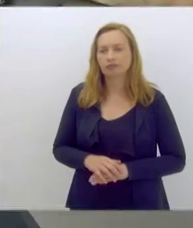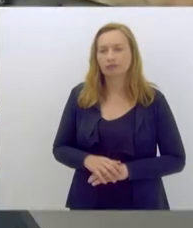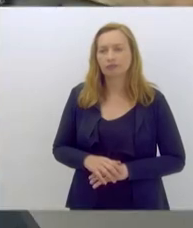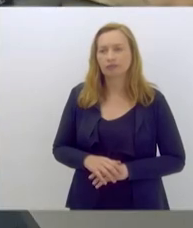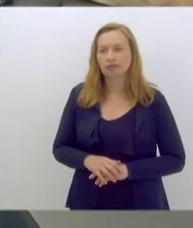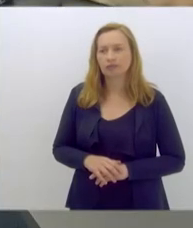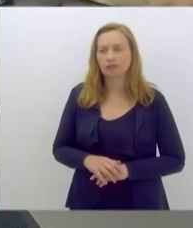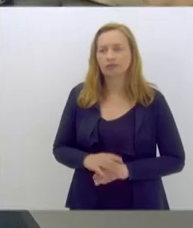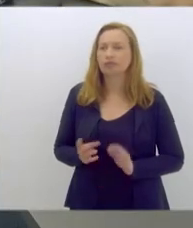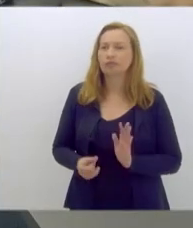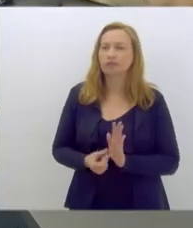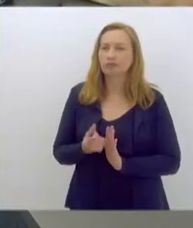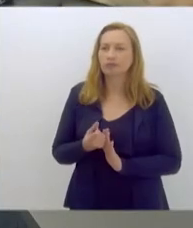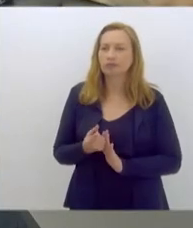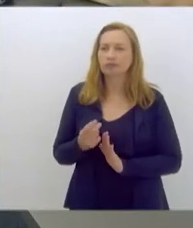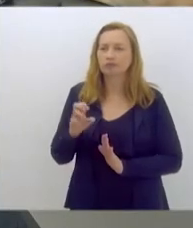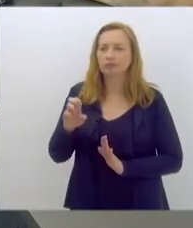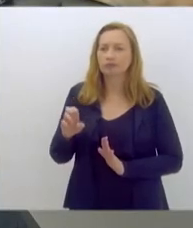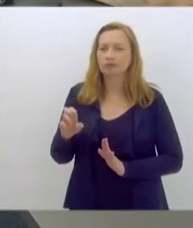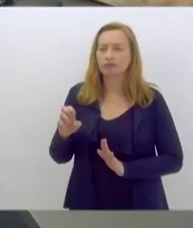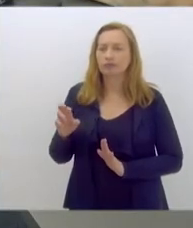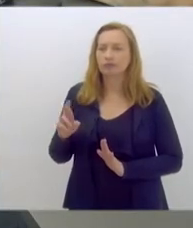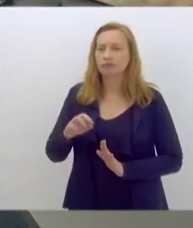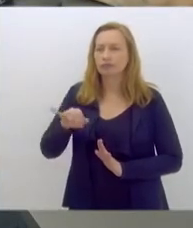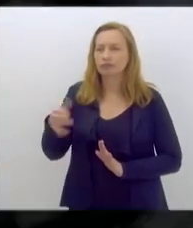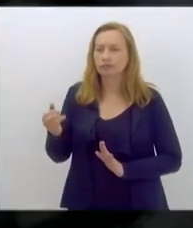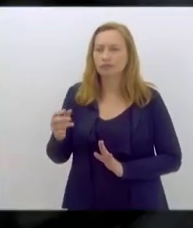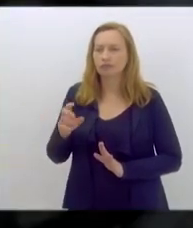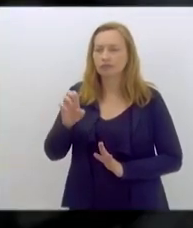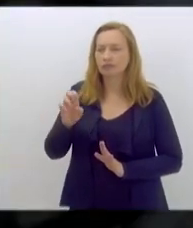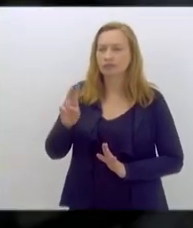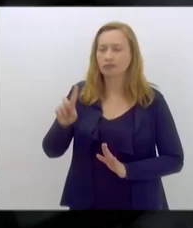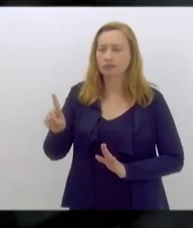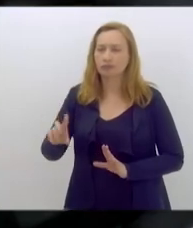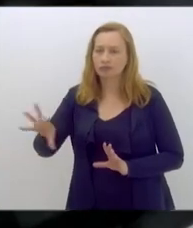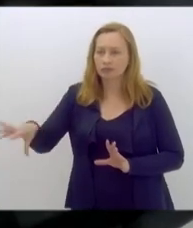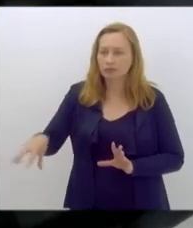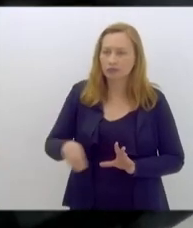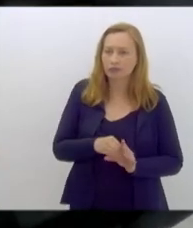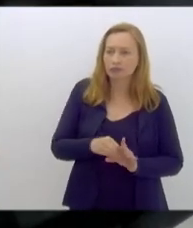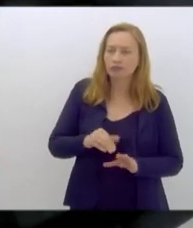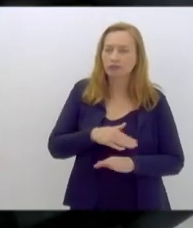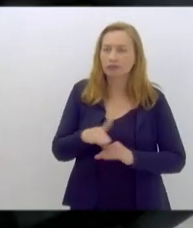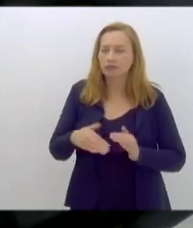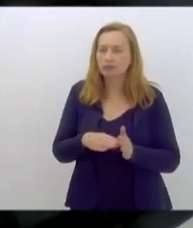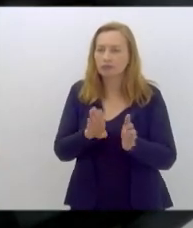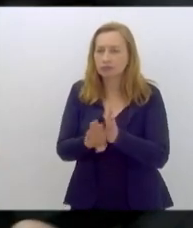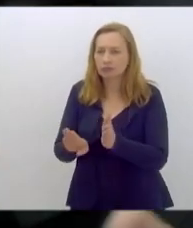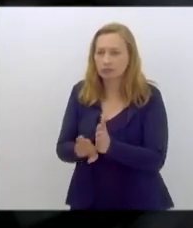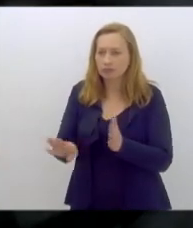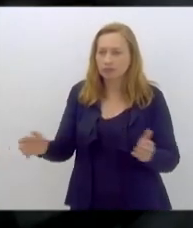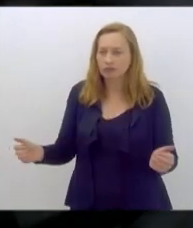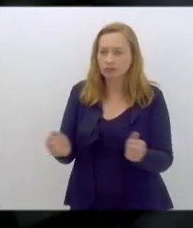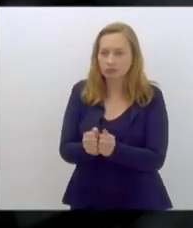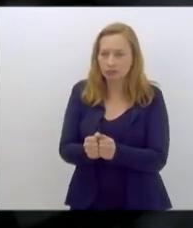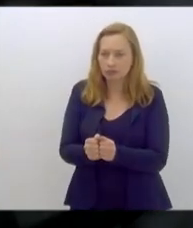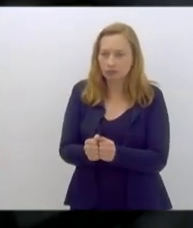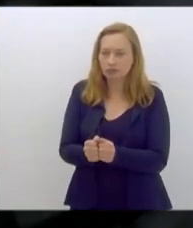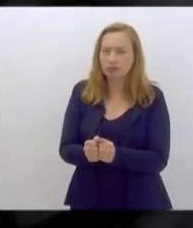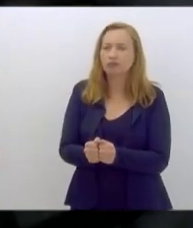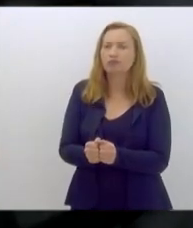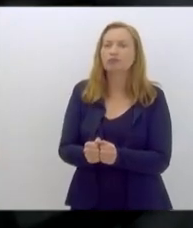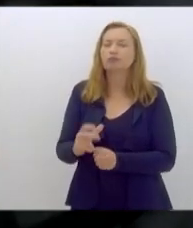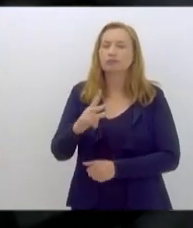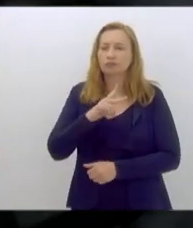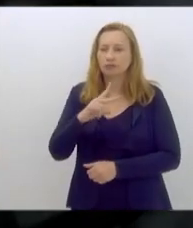o orçamento da UERJ foi incorporado em todas as despesas elas estão incorporadas dentro do